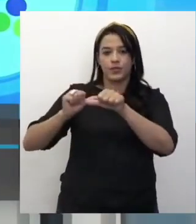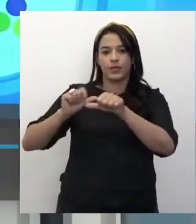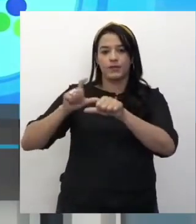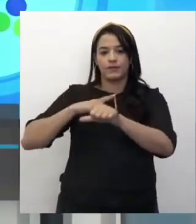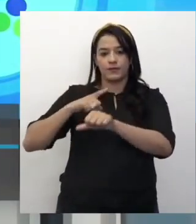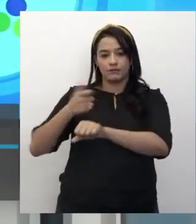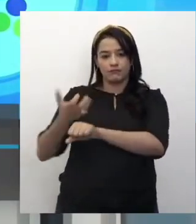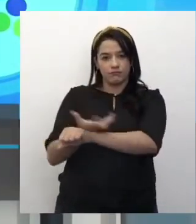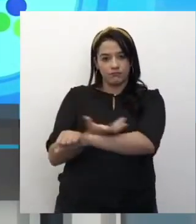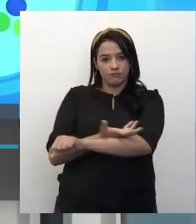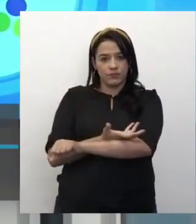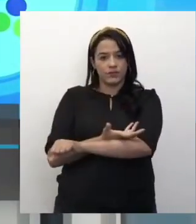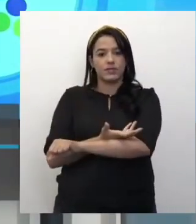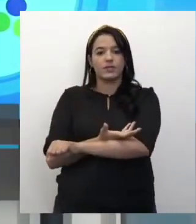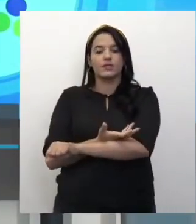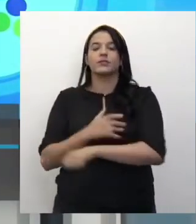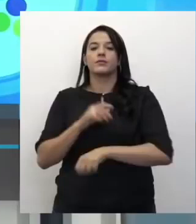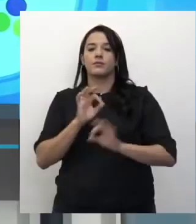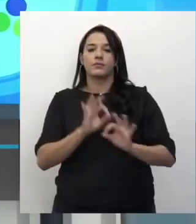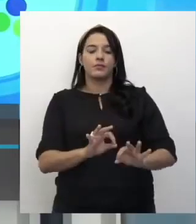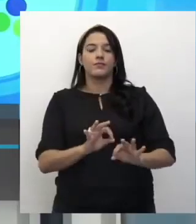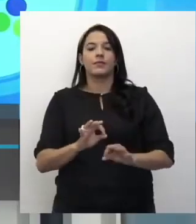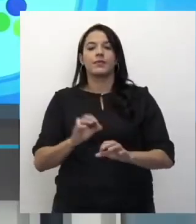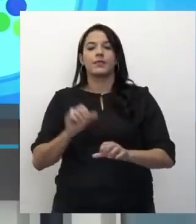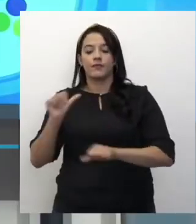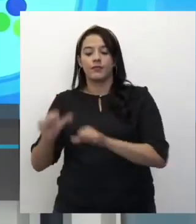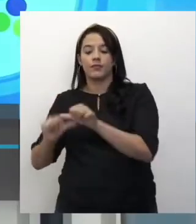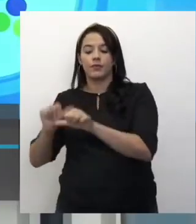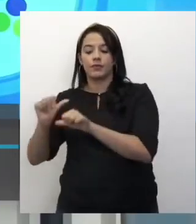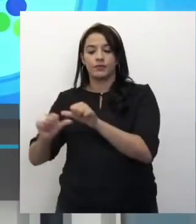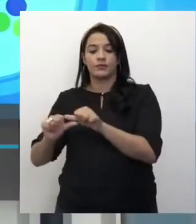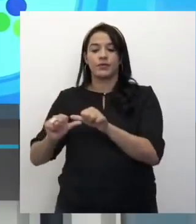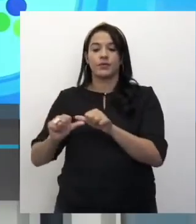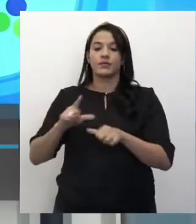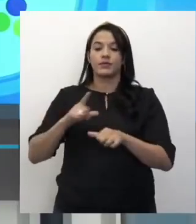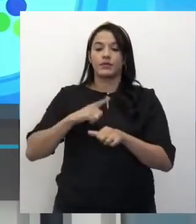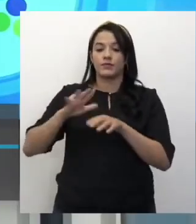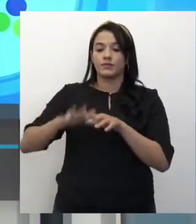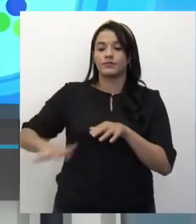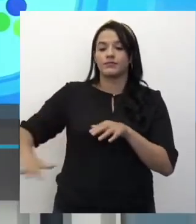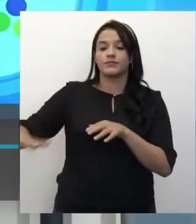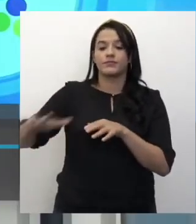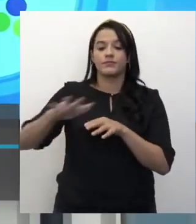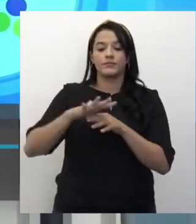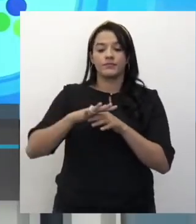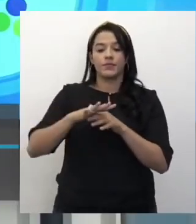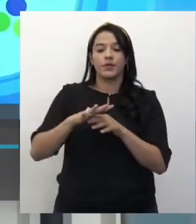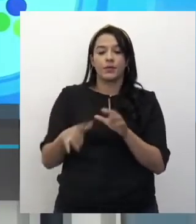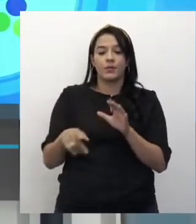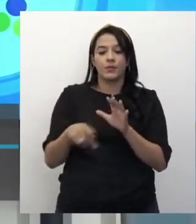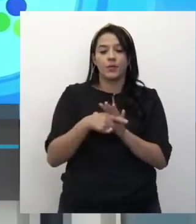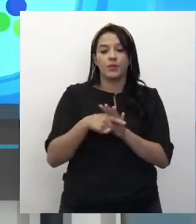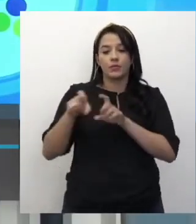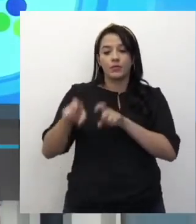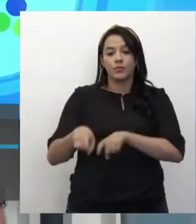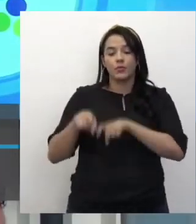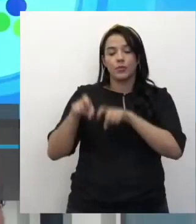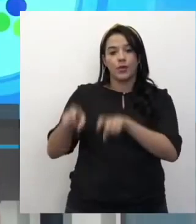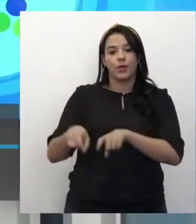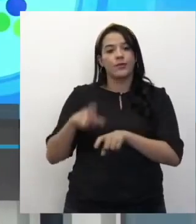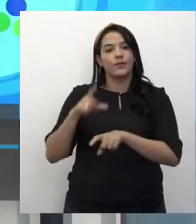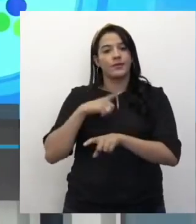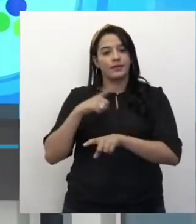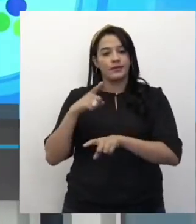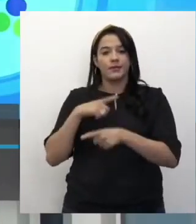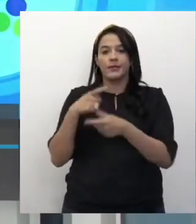pastagem. Perfeito. Então há uma transformação. É que as imediações de uma paisagem rural, ela tem também elementos,